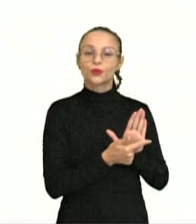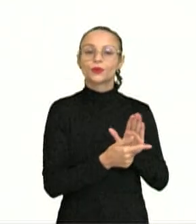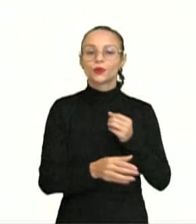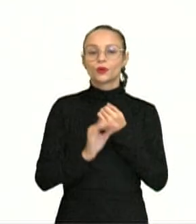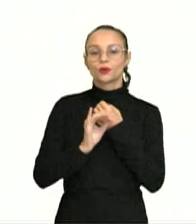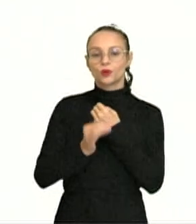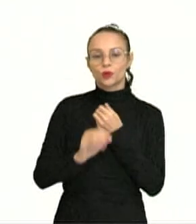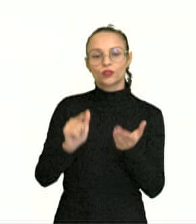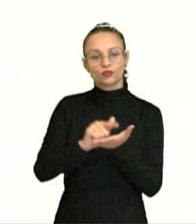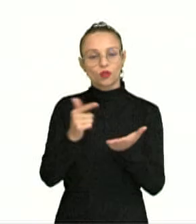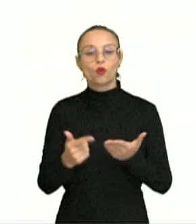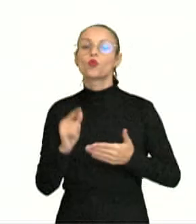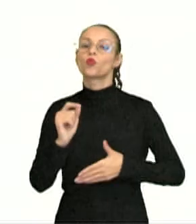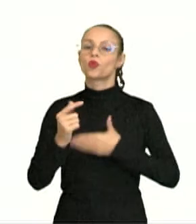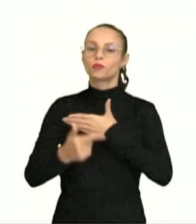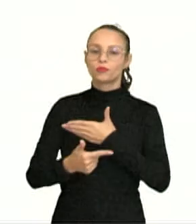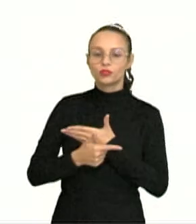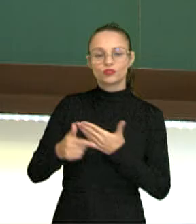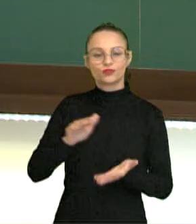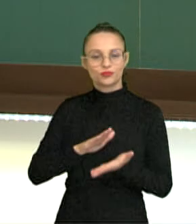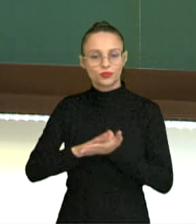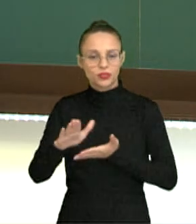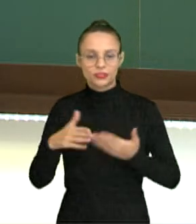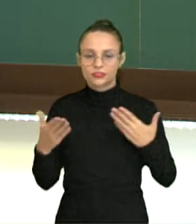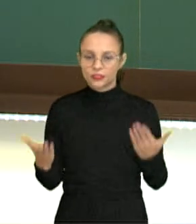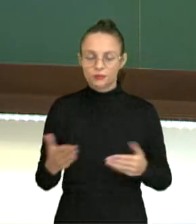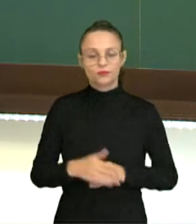sua função, sua publicação.